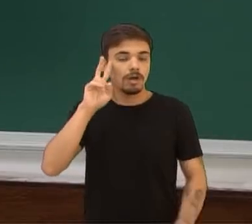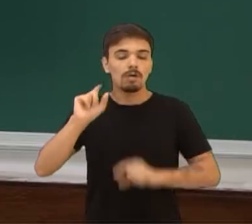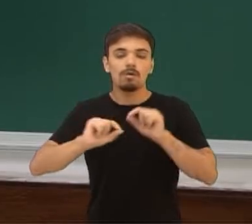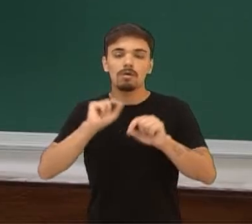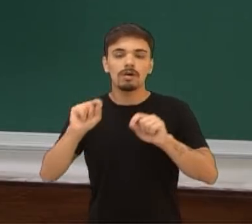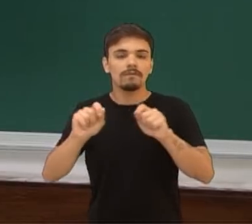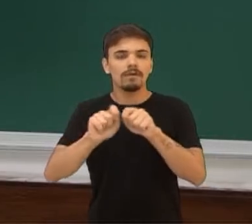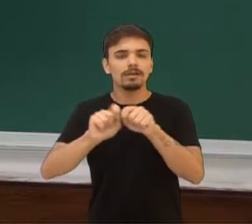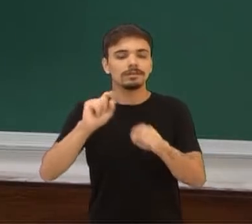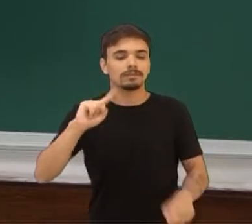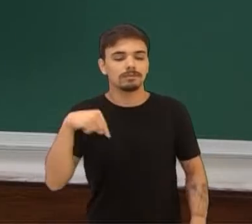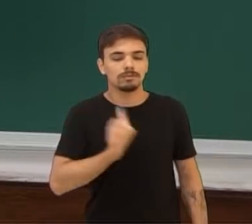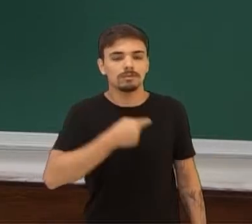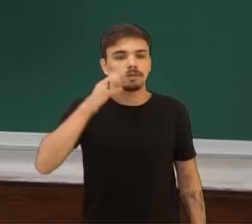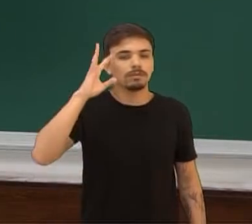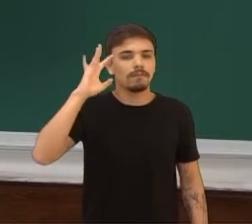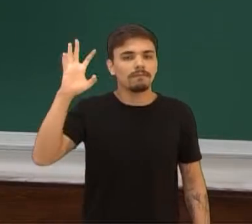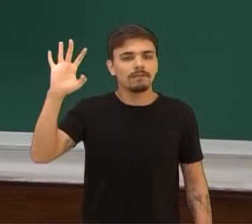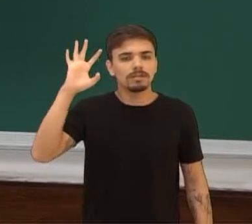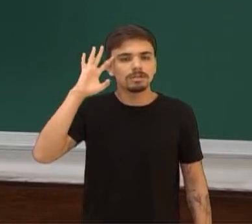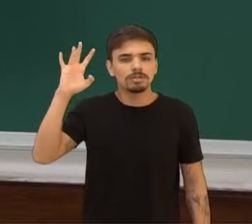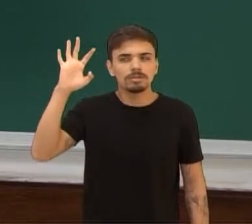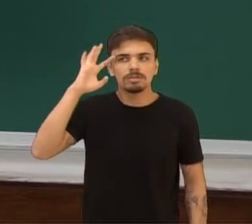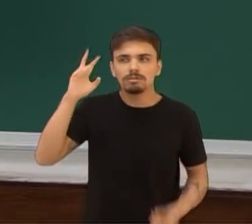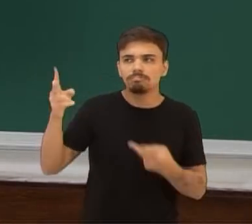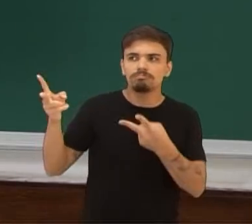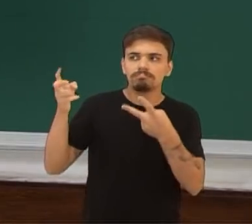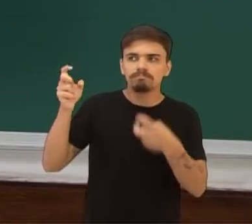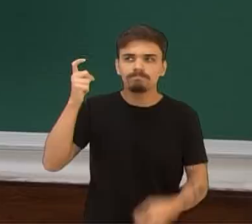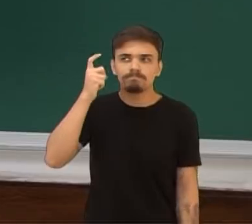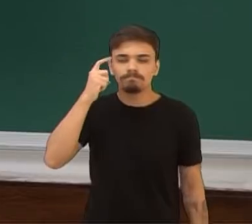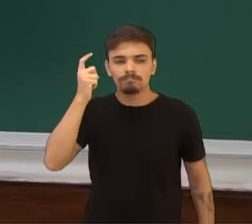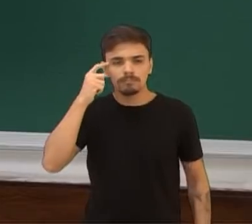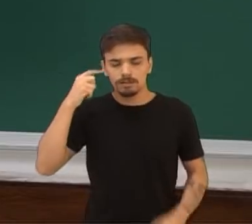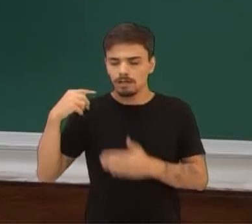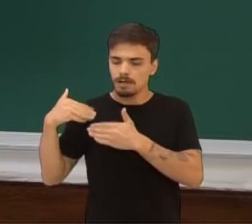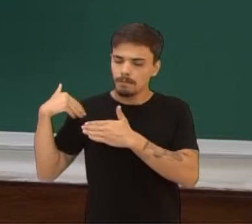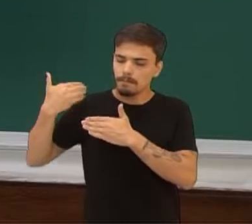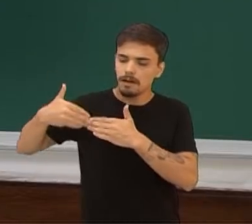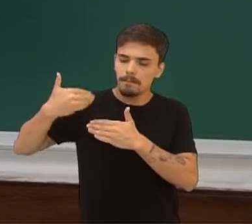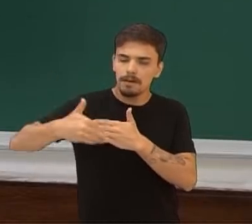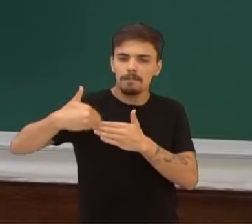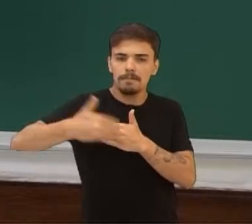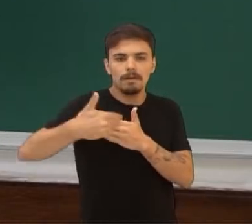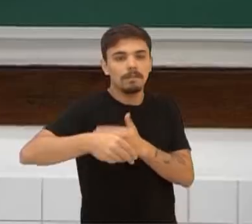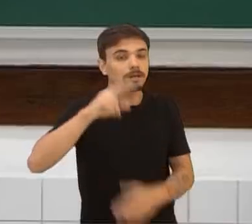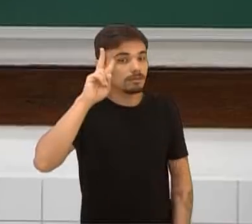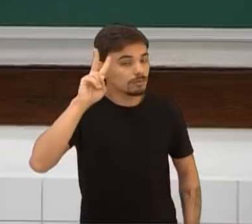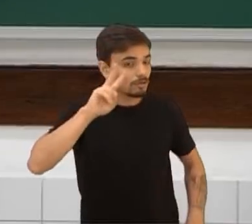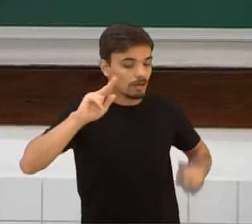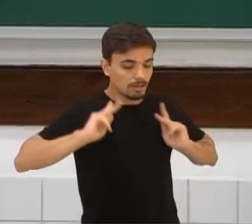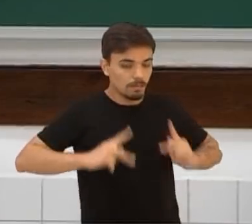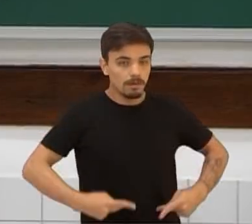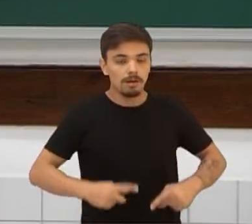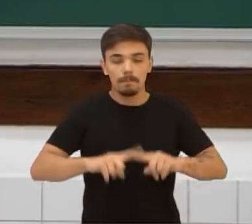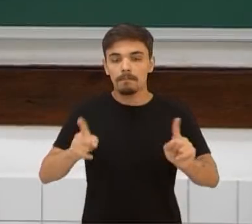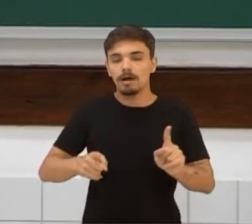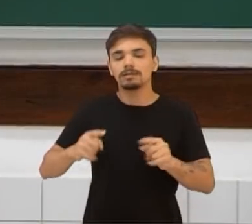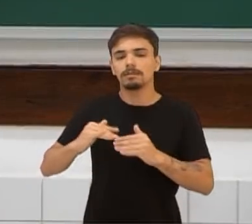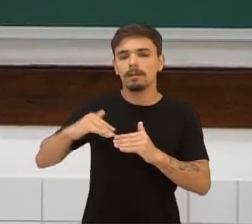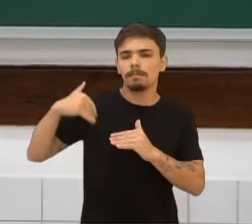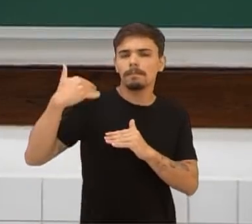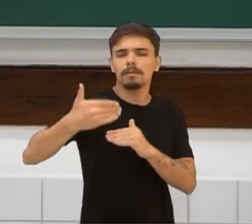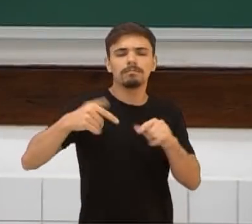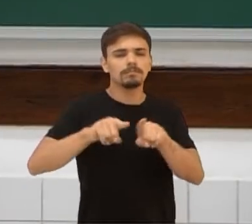gente reflita sobre vários momentos ao longo da história da humanidade. Mais além, o estudo